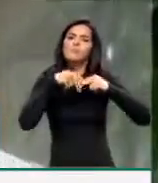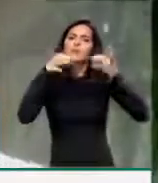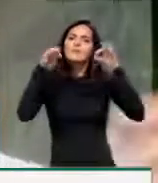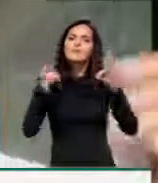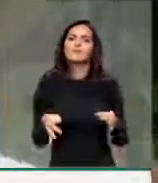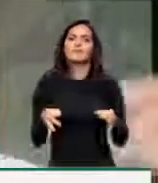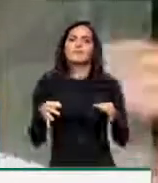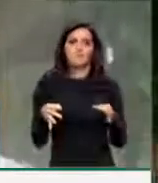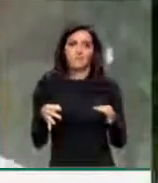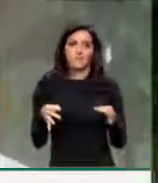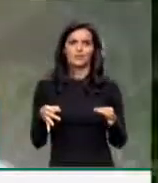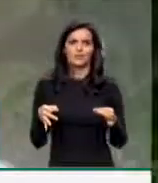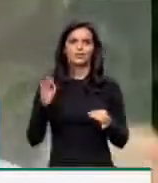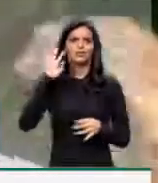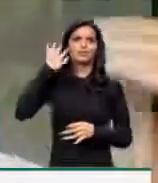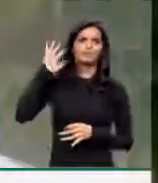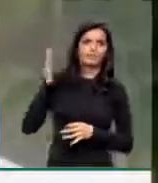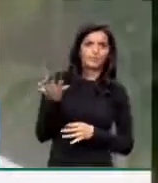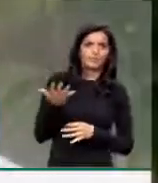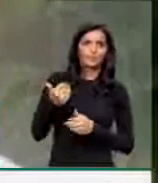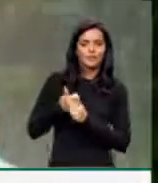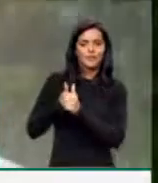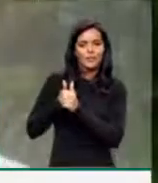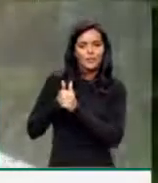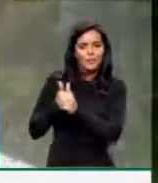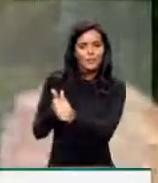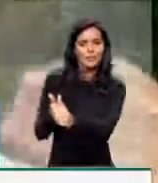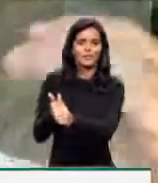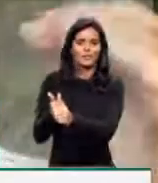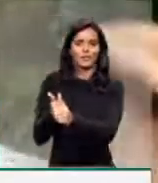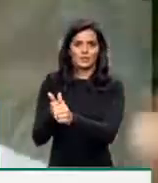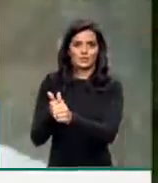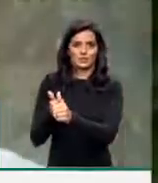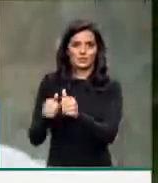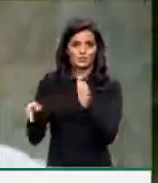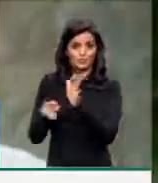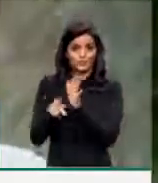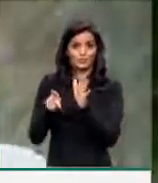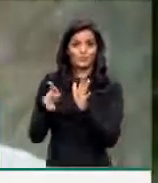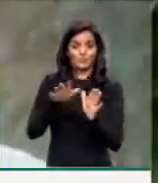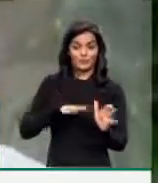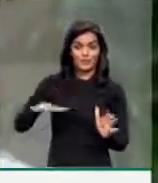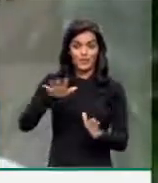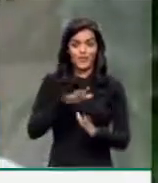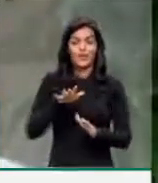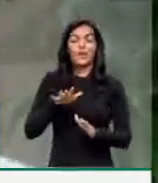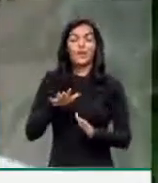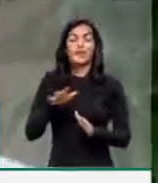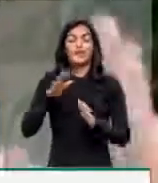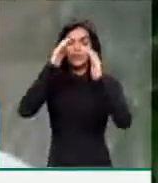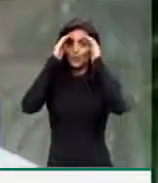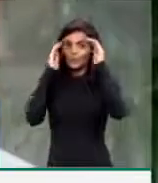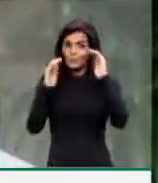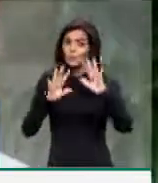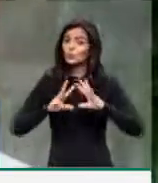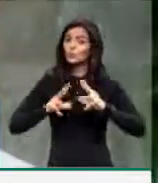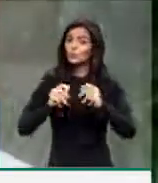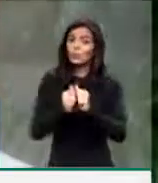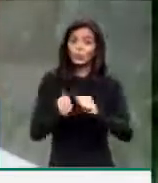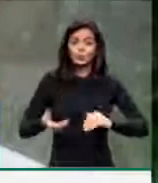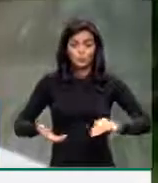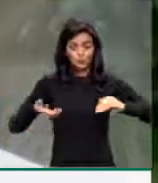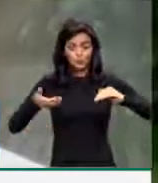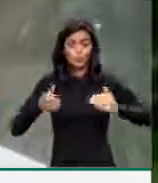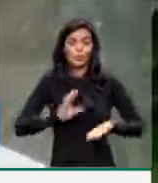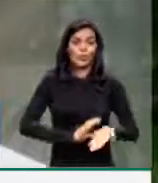exatamente daquelas decisões, do acompanhamento, do caráter pedagógico que tem cumprido todos os dois